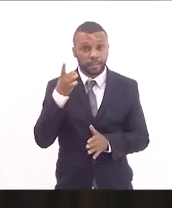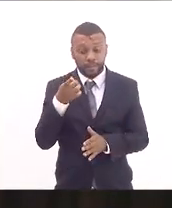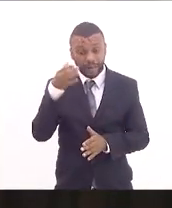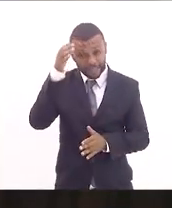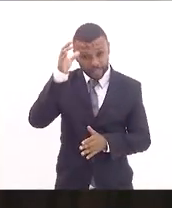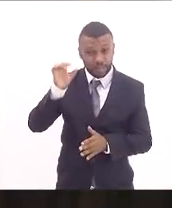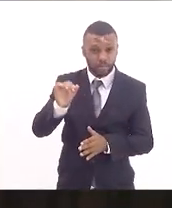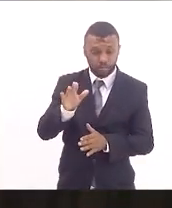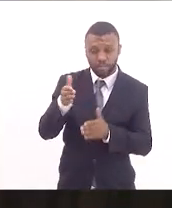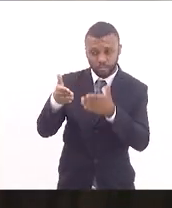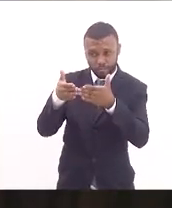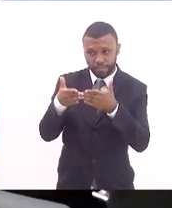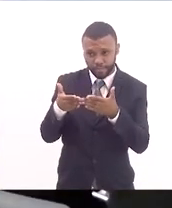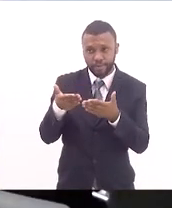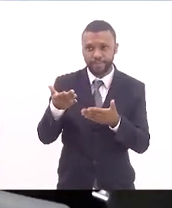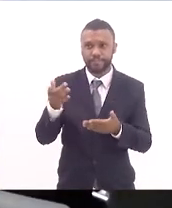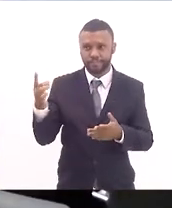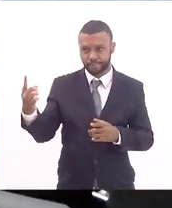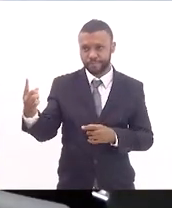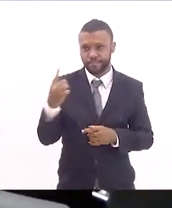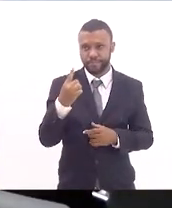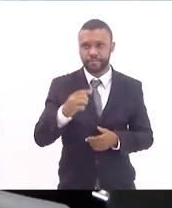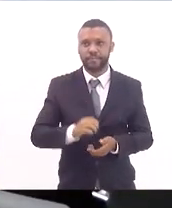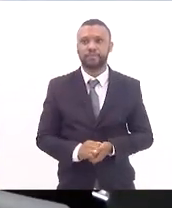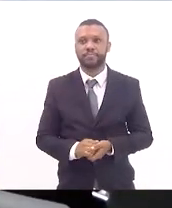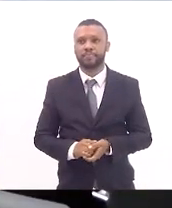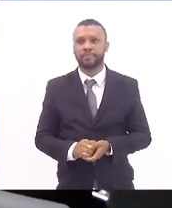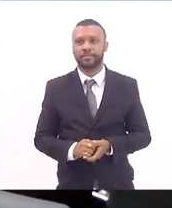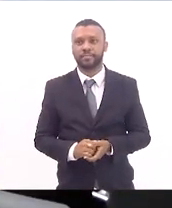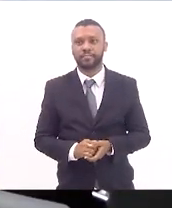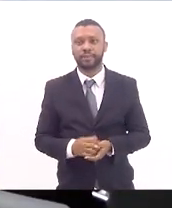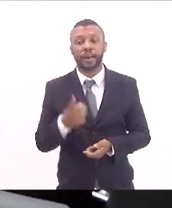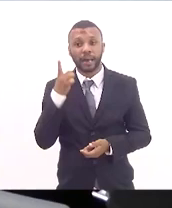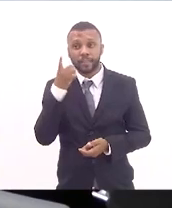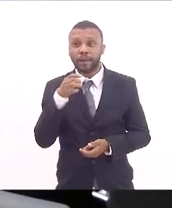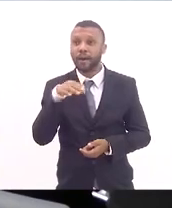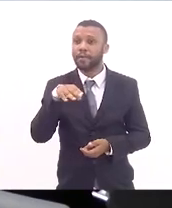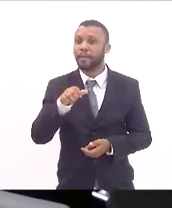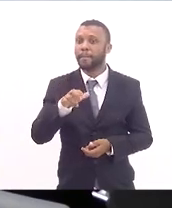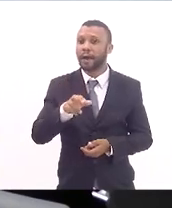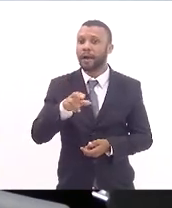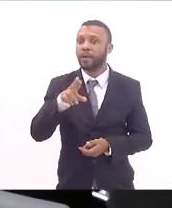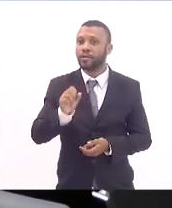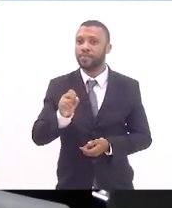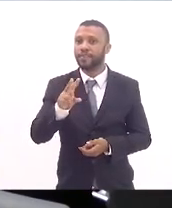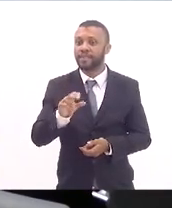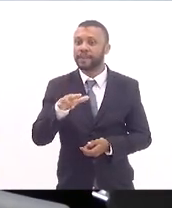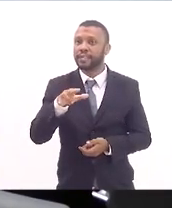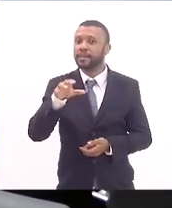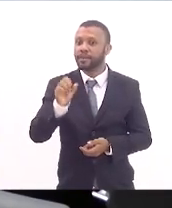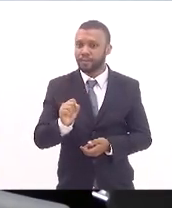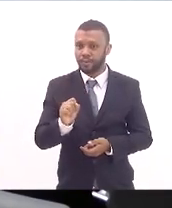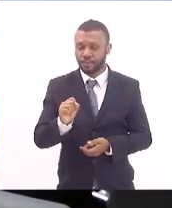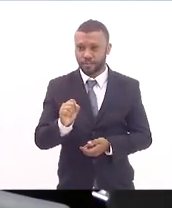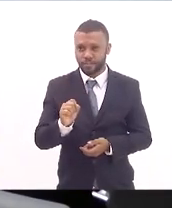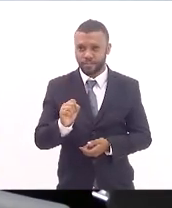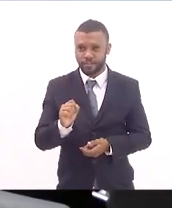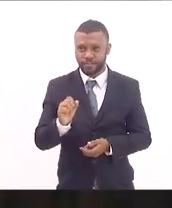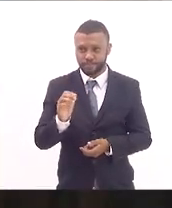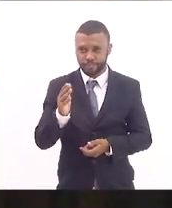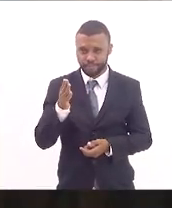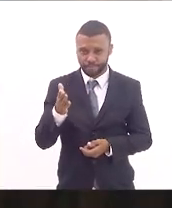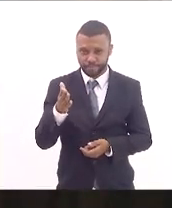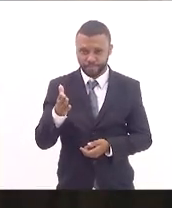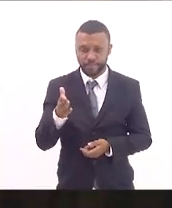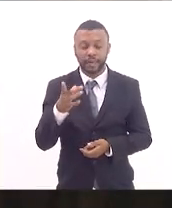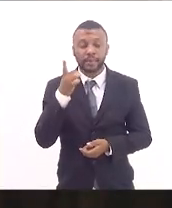tia faz favor 70 força é Deputado Marcus Vinícius eu marquei o